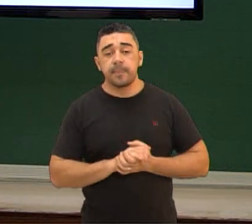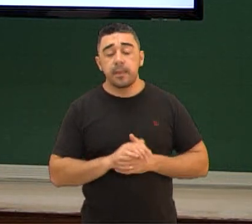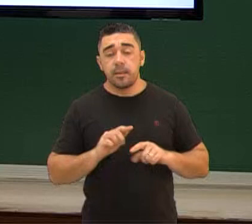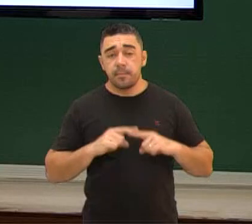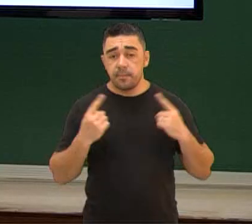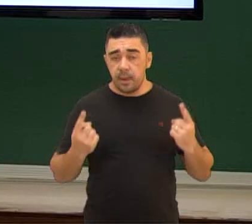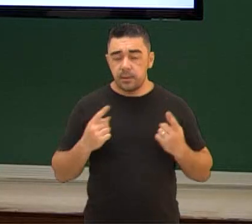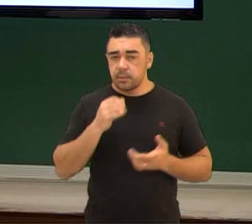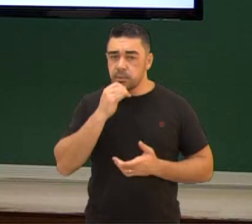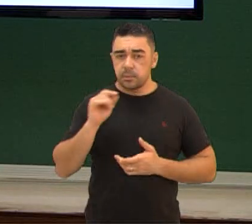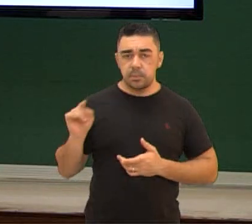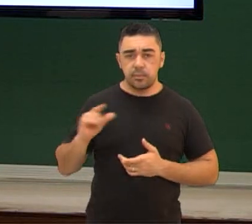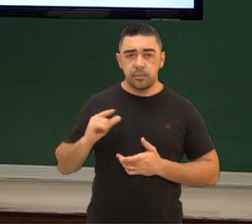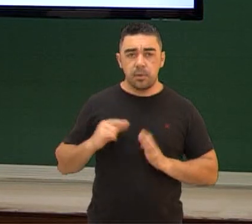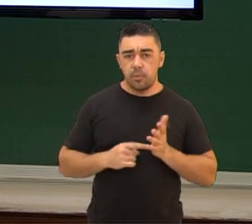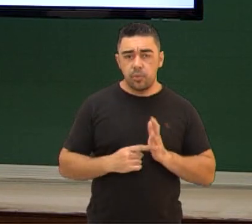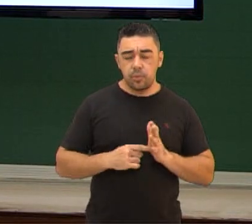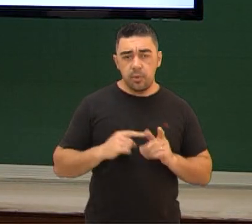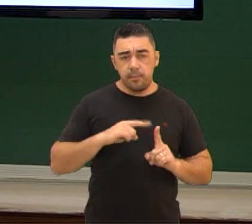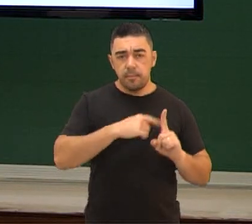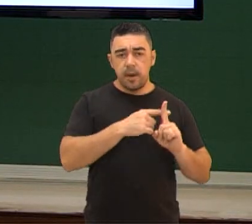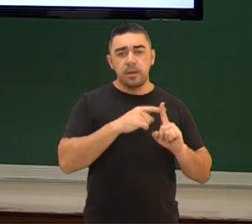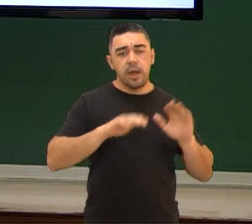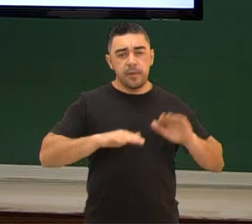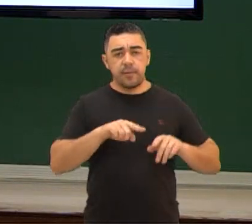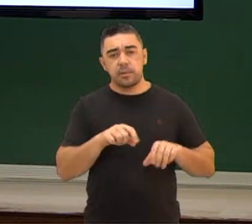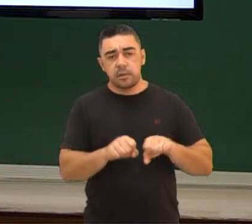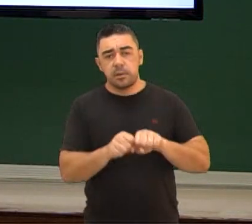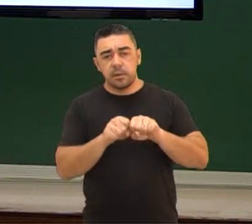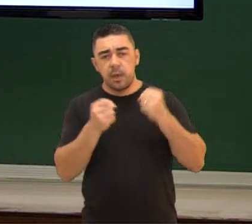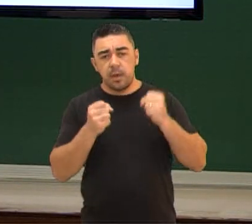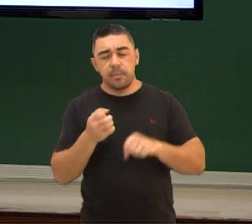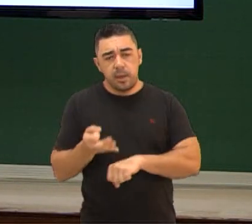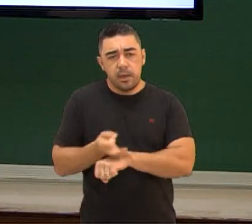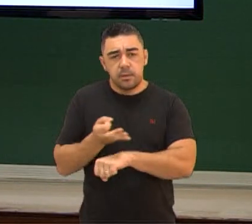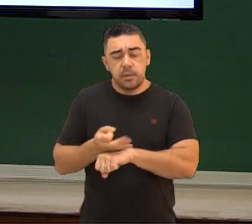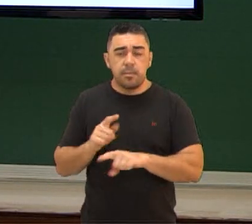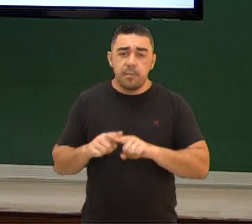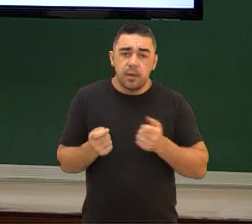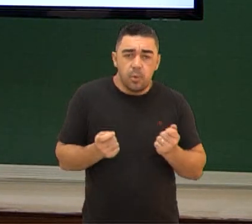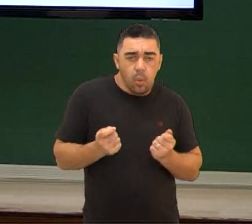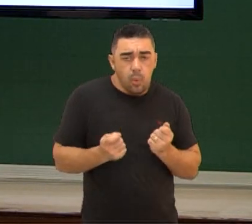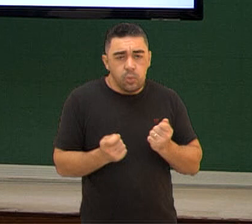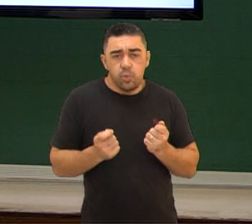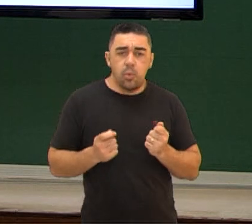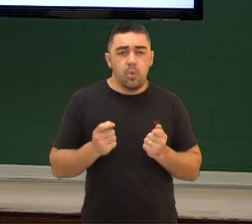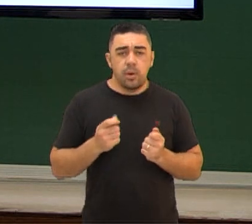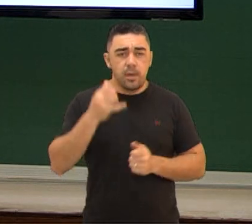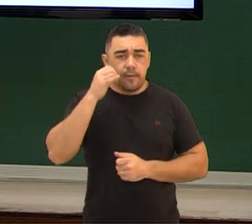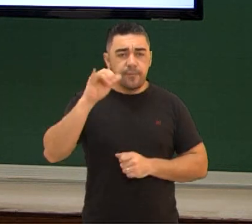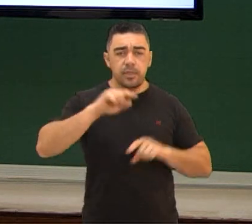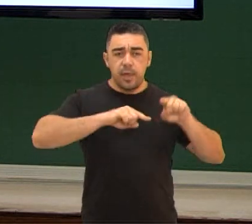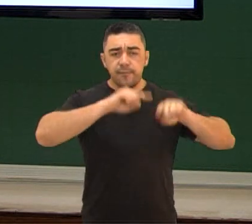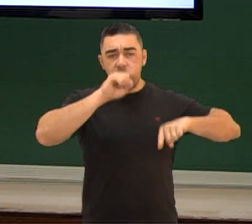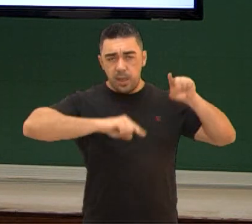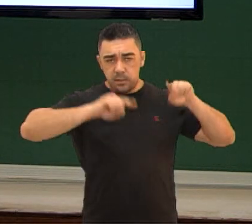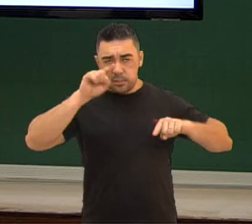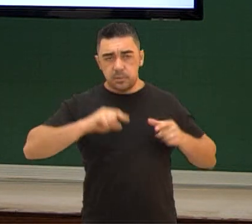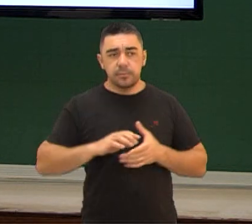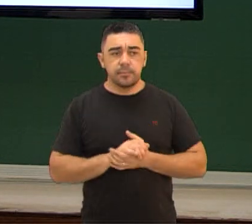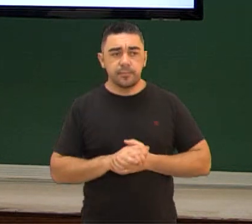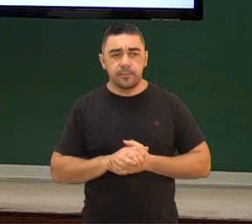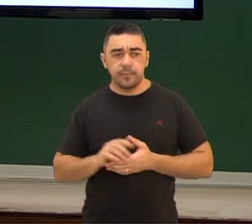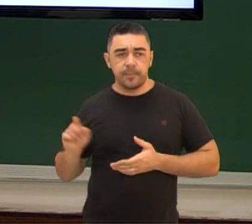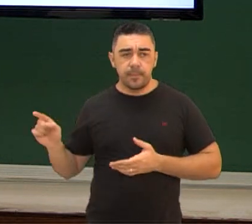que aquecem muito tendem a variar essa resistência. Mas o pessoal controla para que não varie muito. Ok? Unidade de